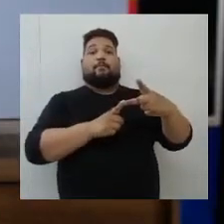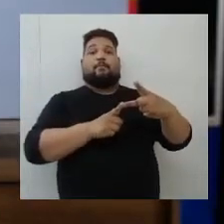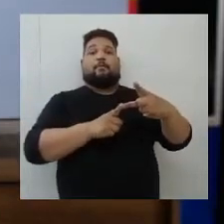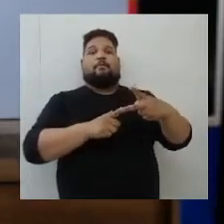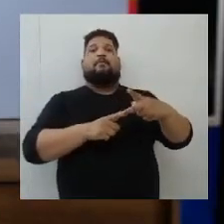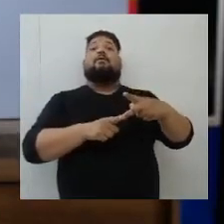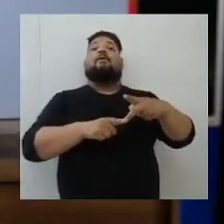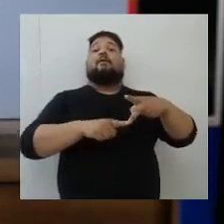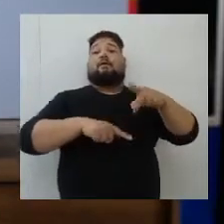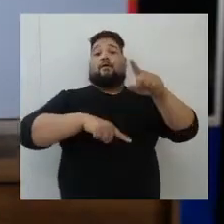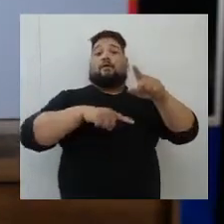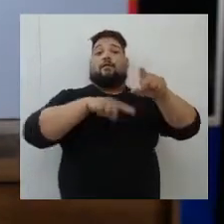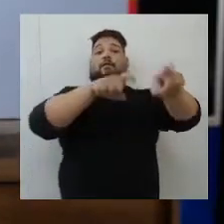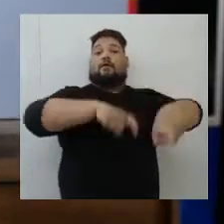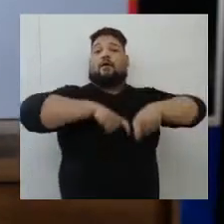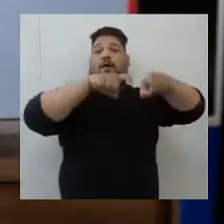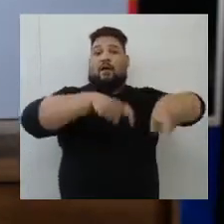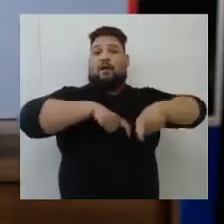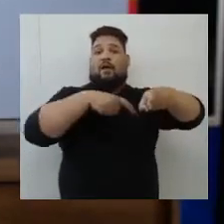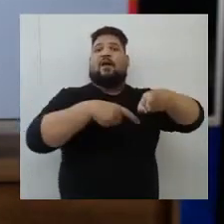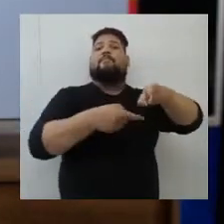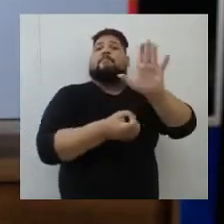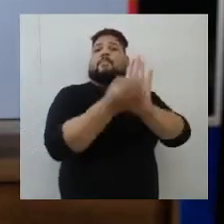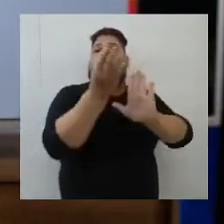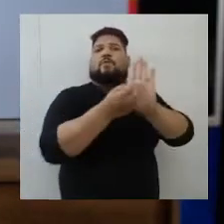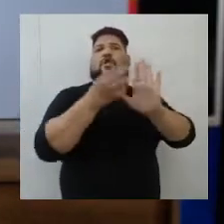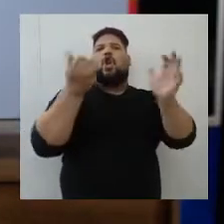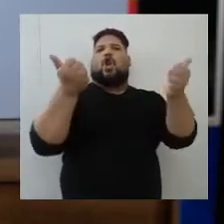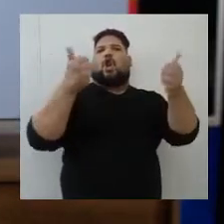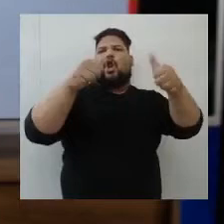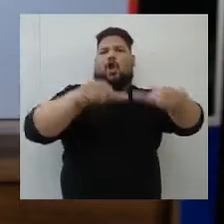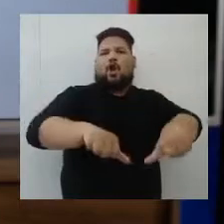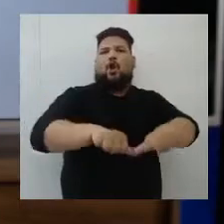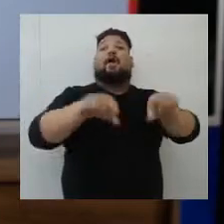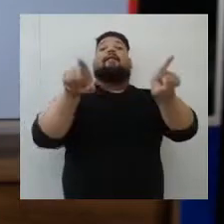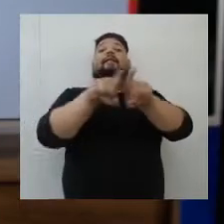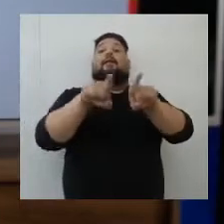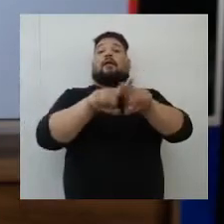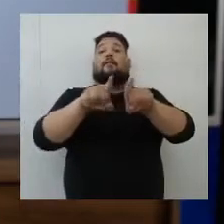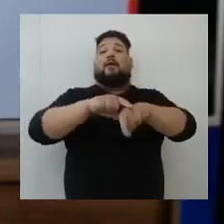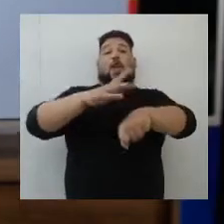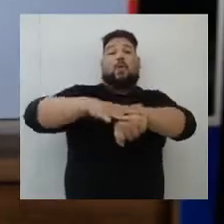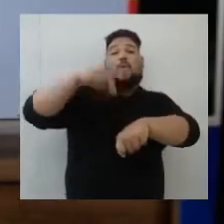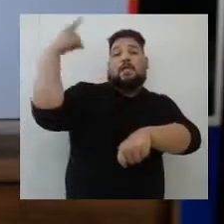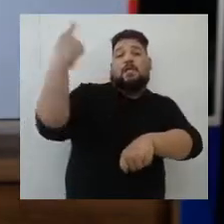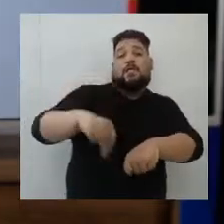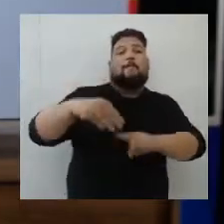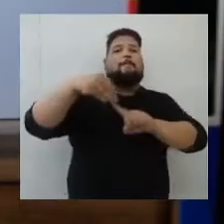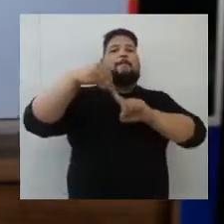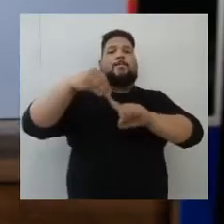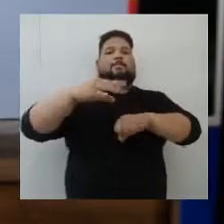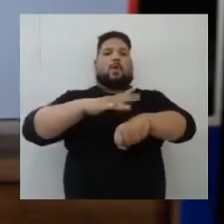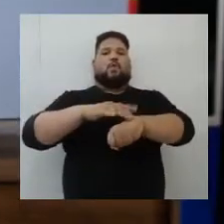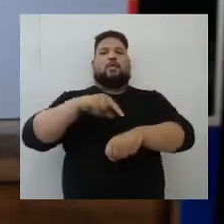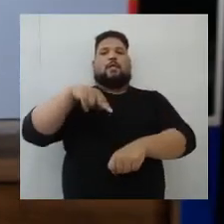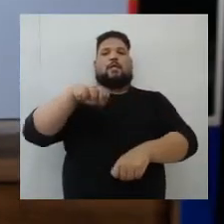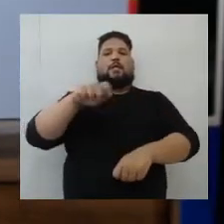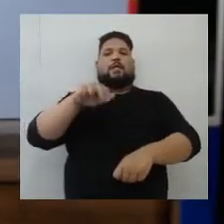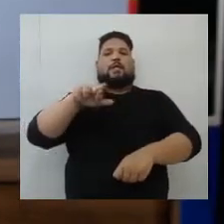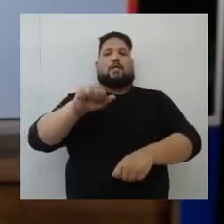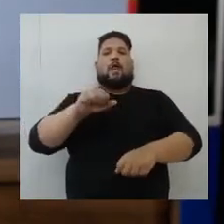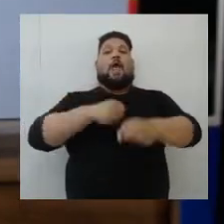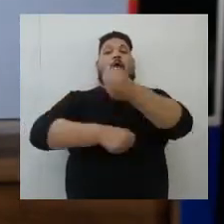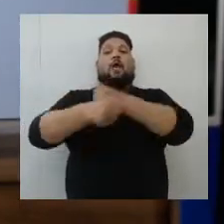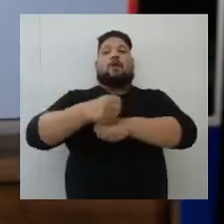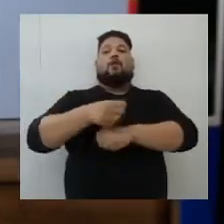diminuição da produção agrícola e as epidemias. Destaque para a peste negra de 1348.